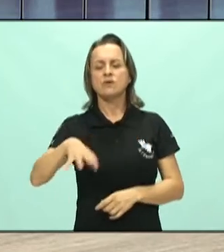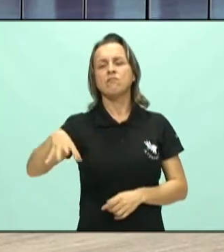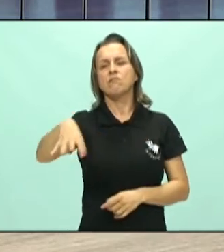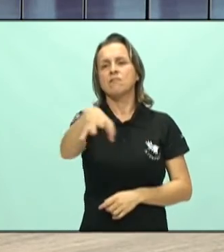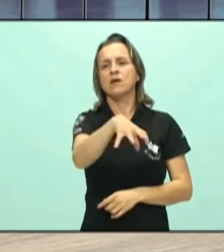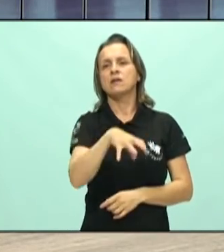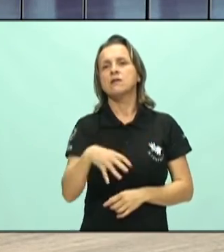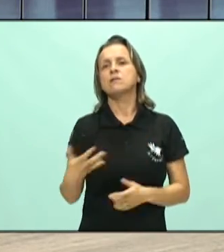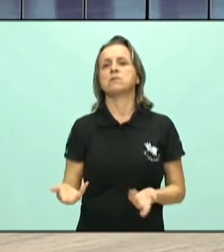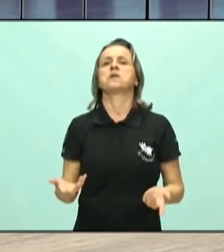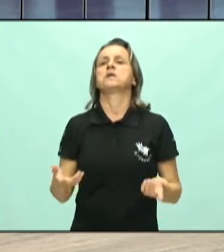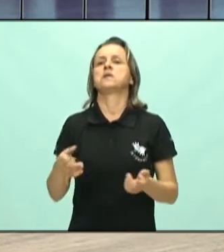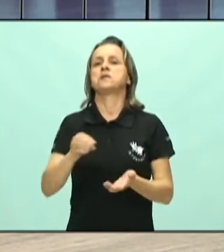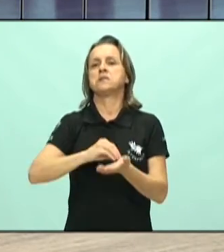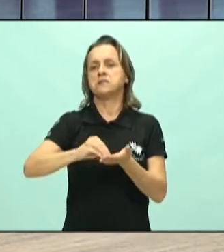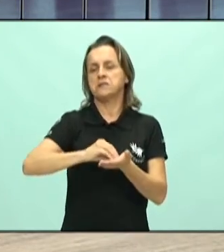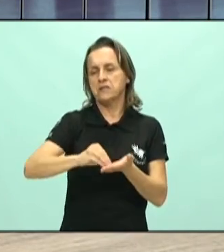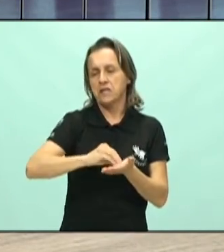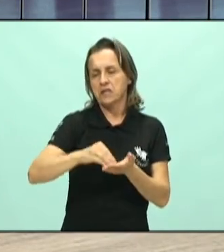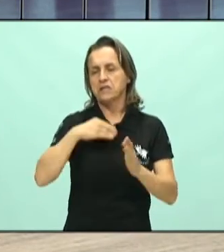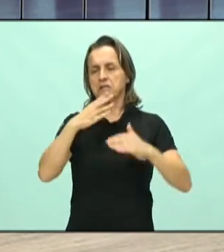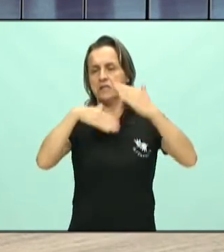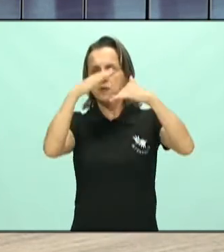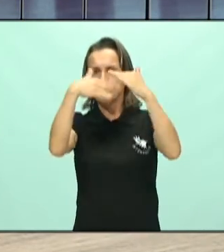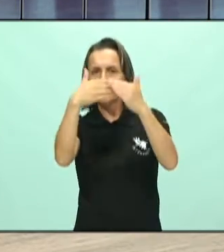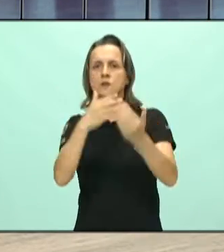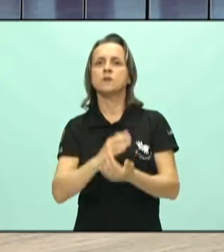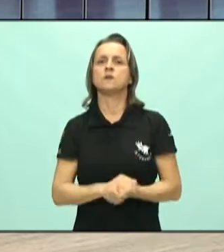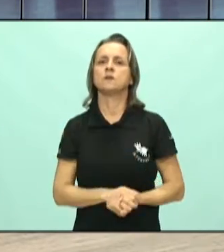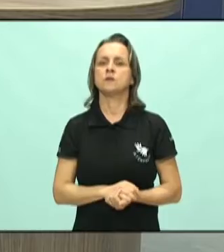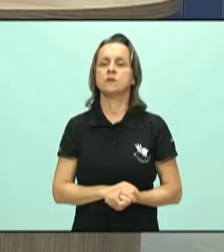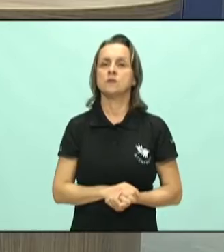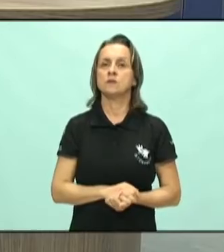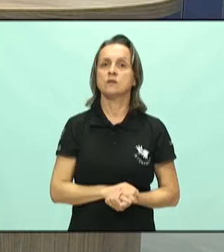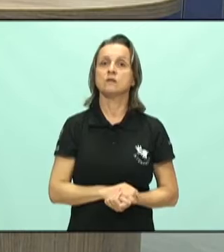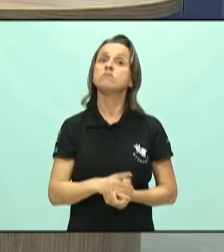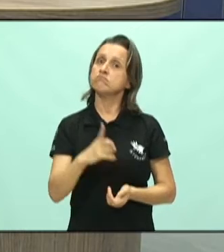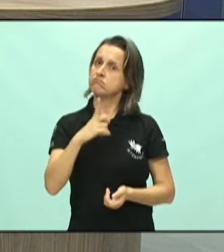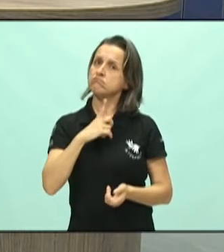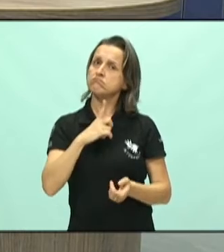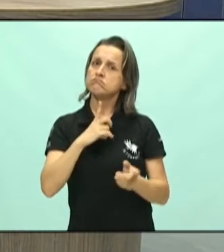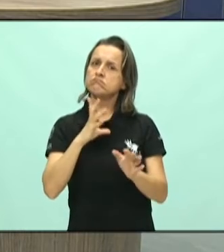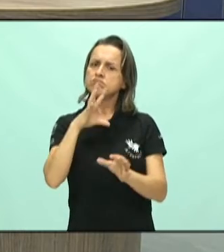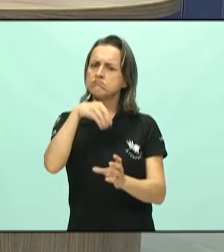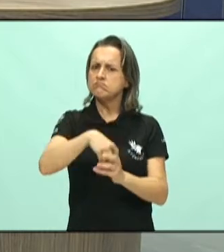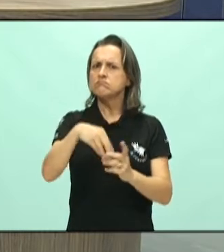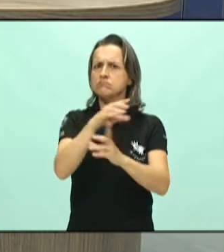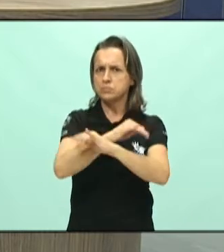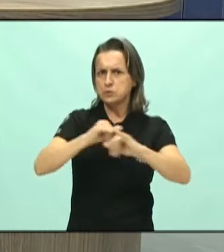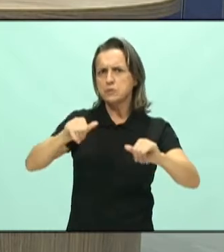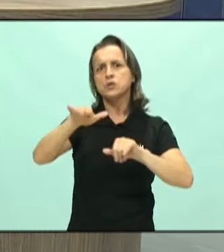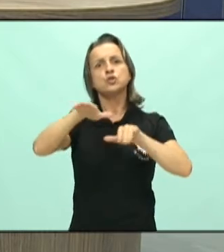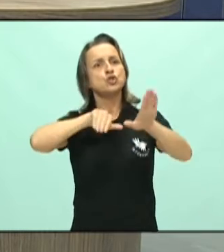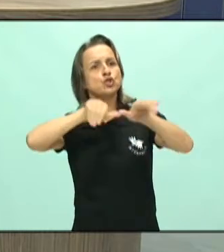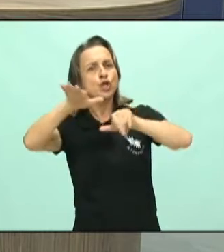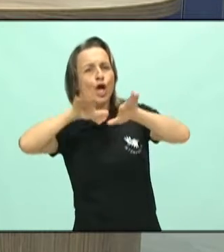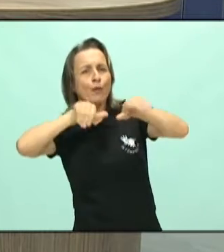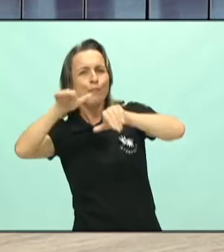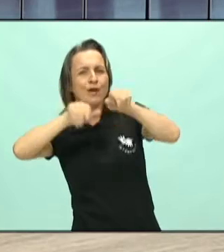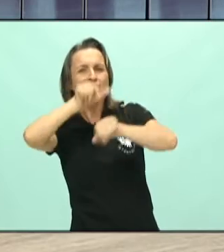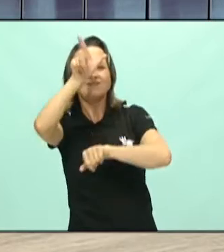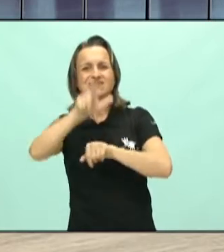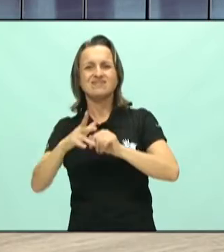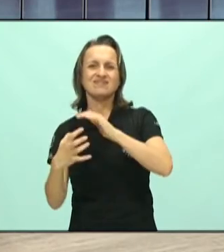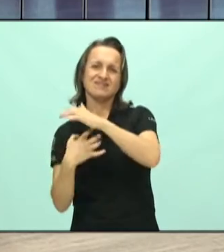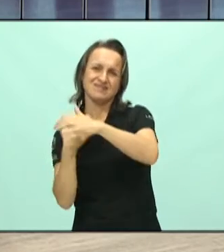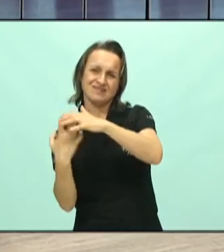as suas secretarias de desenvolvimento, estão no mercado chamando os empresários, vindo conversar com os